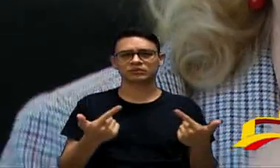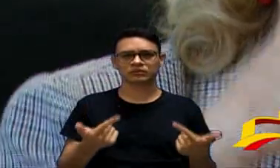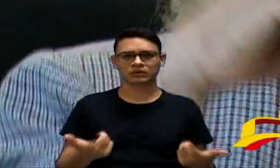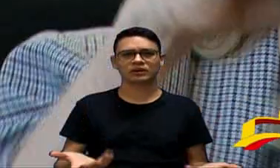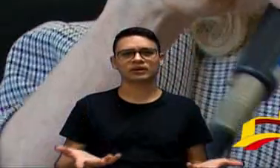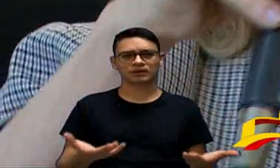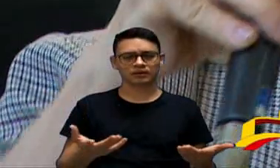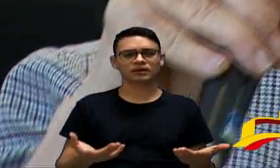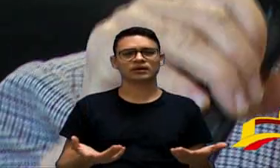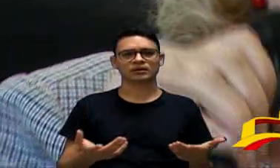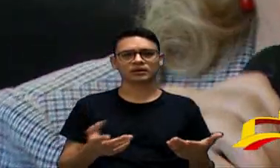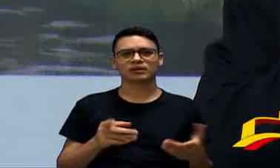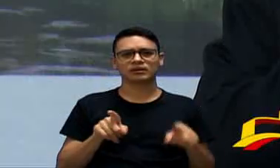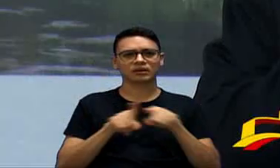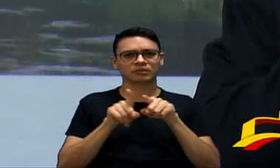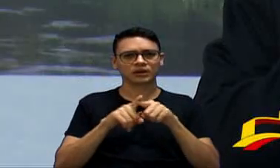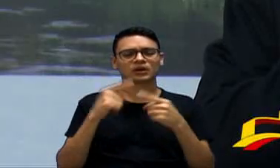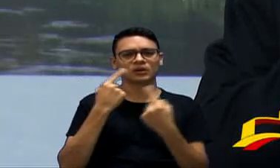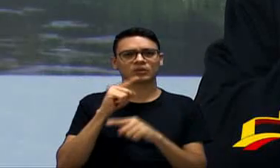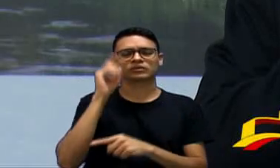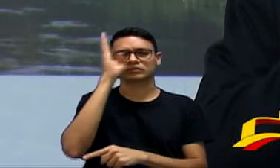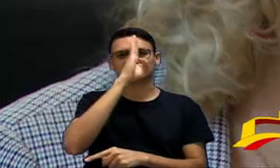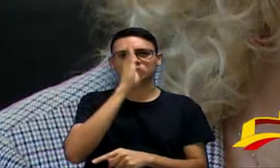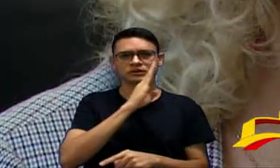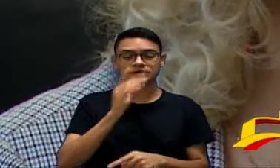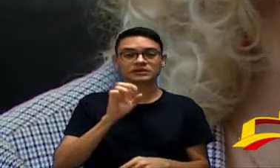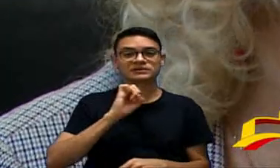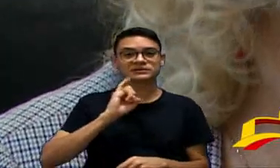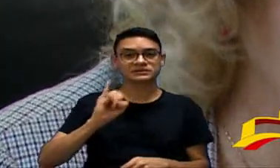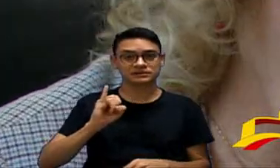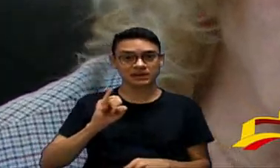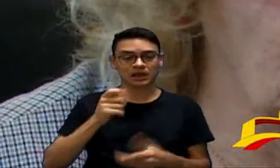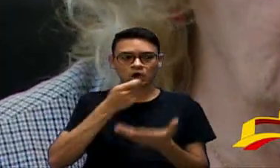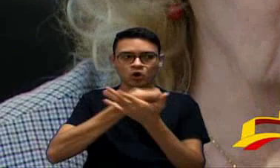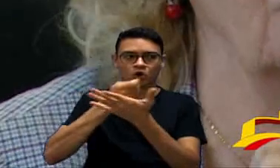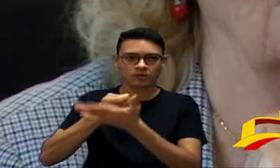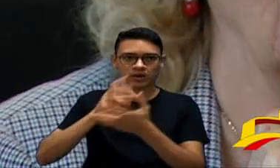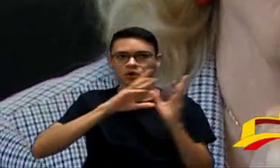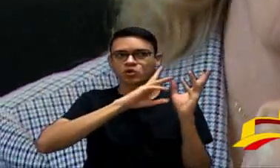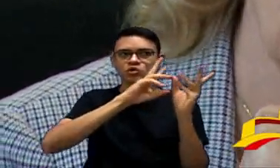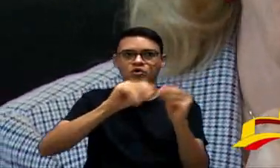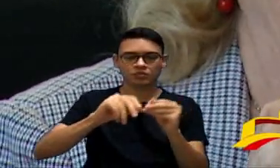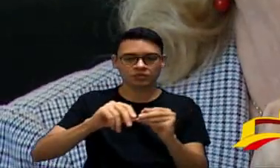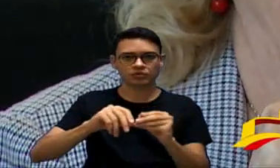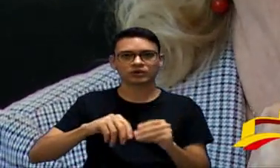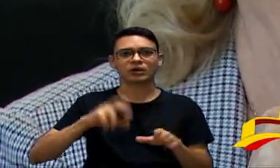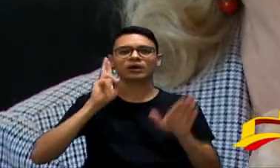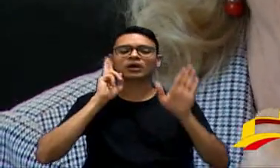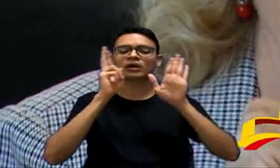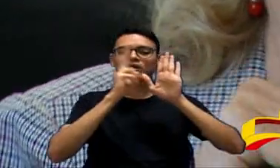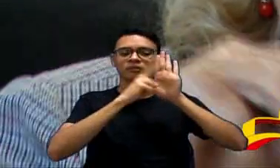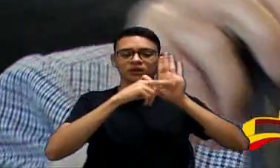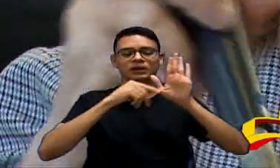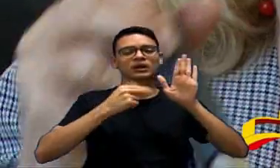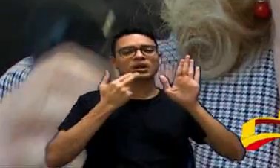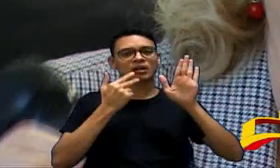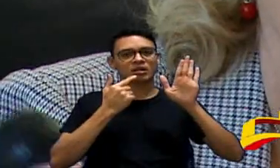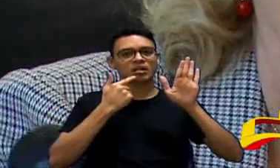também. Se quer cobrar patriotismo de todo mundo, respeite o vernáculo, respeite a língua